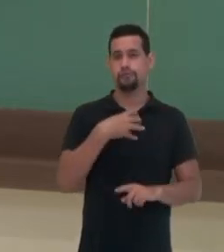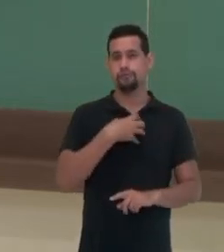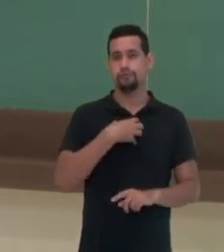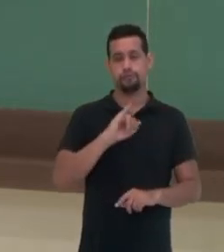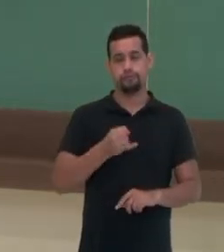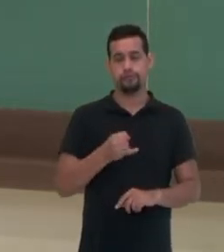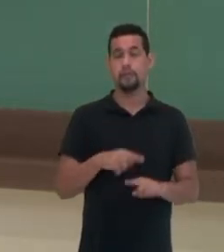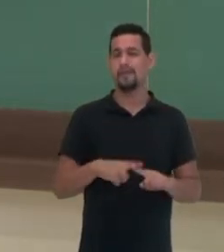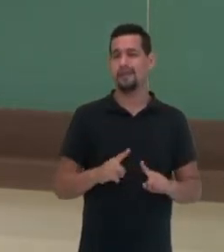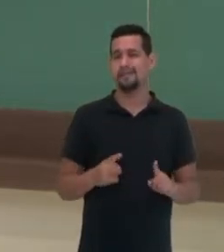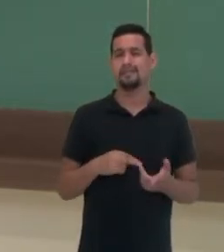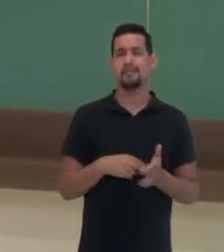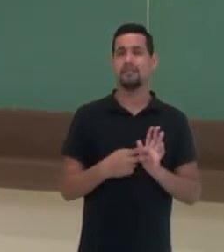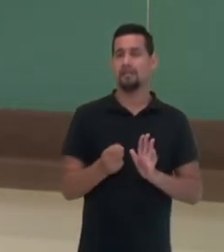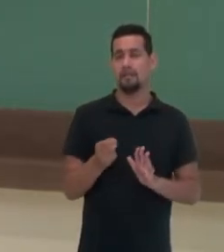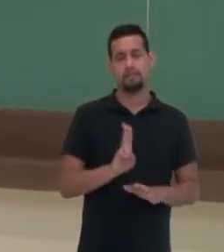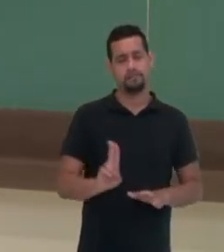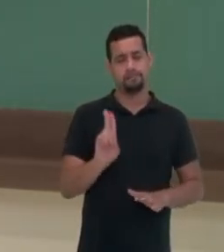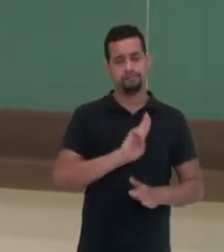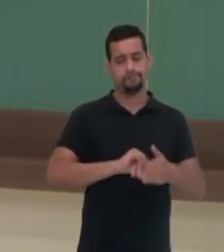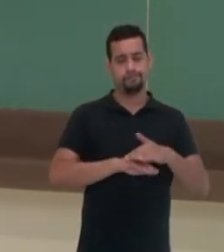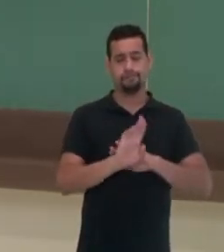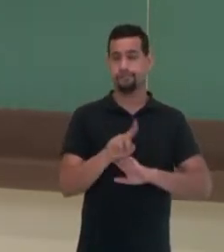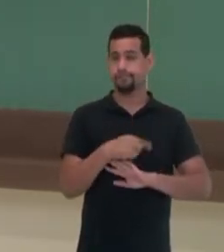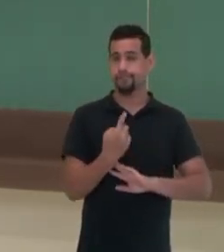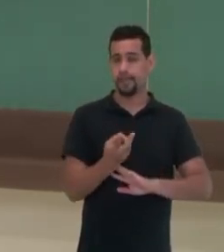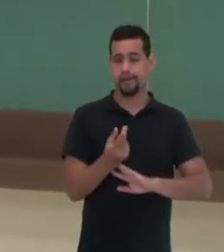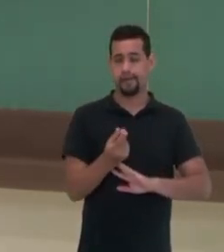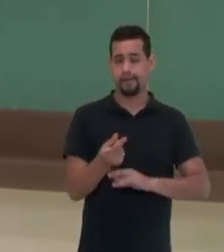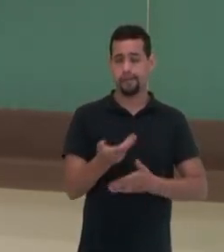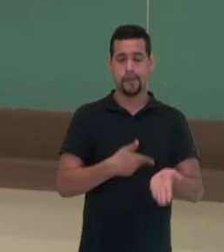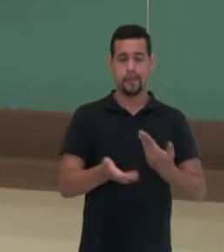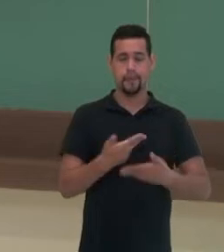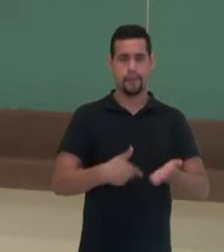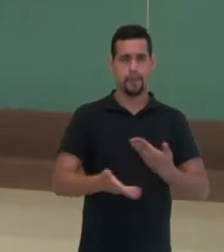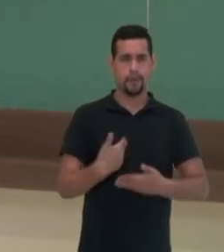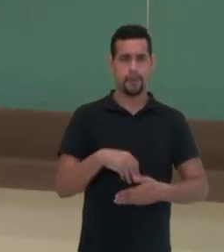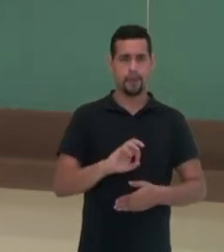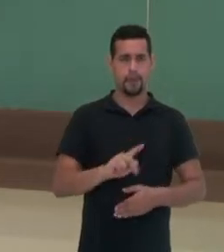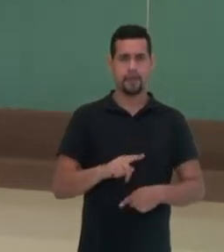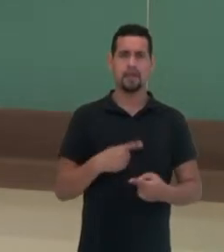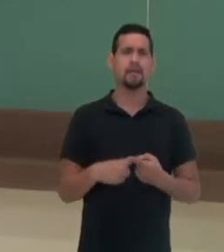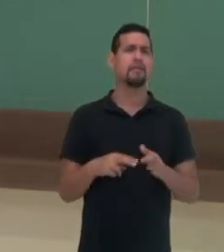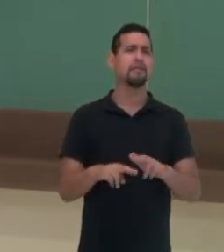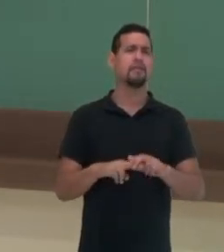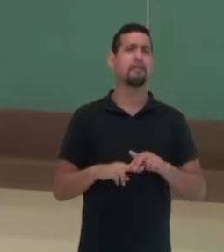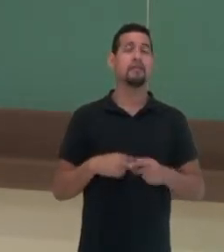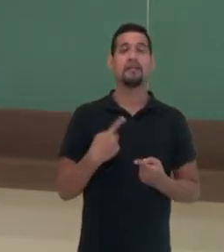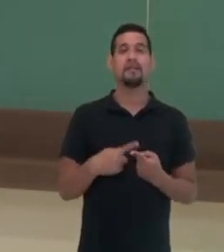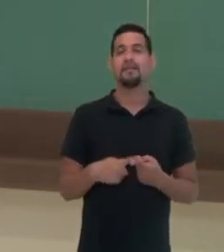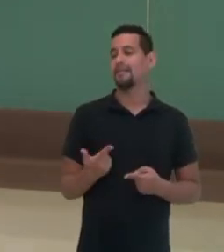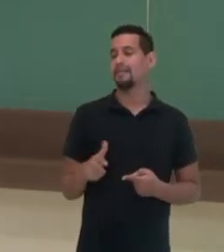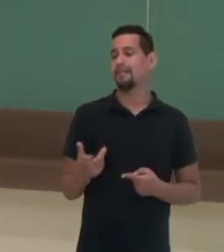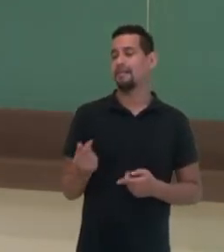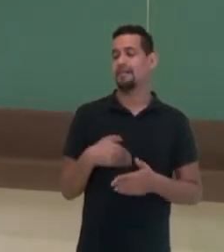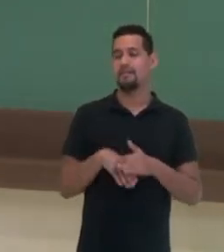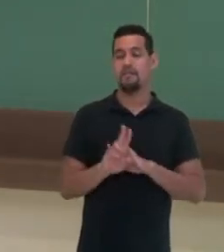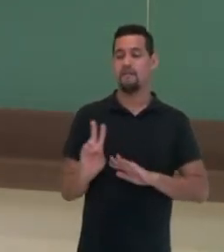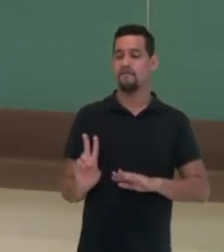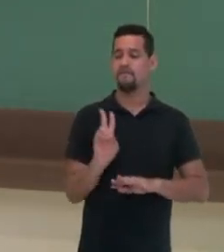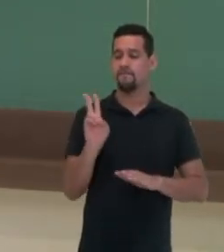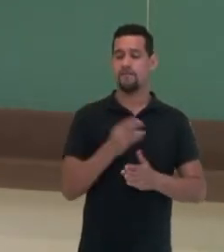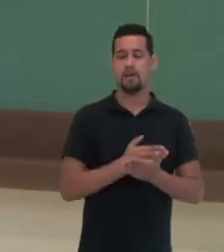E é claro que é esse que é aplicado nas nossas transações financeiras, tá? Por quê? Porque ele não é aplicado sobre o